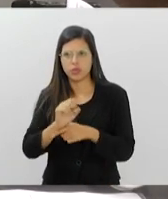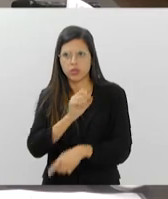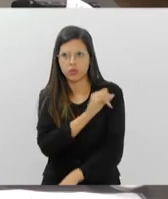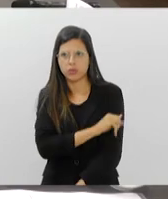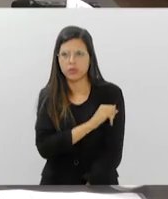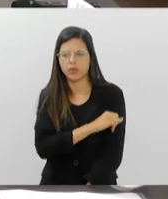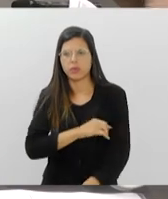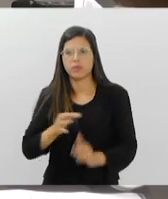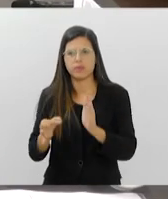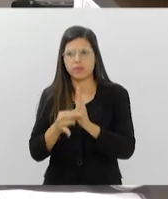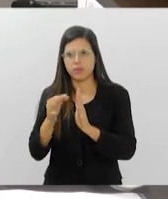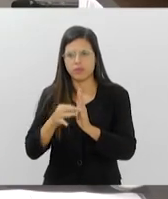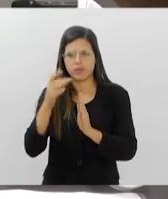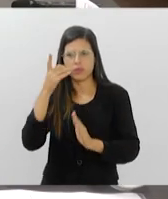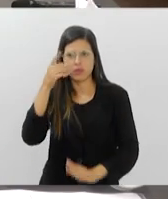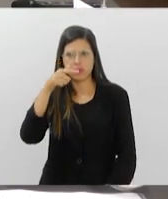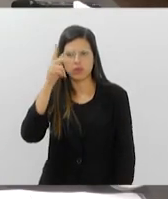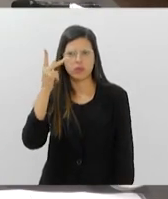deputado Luiz Paulo.